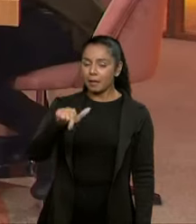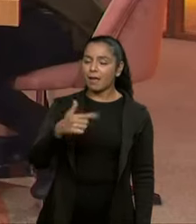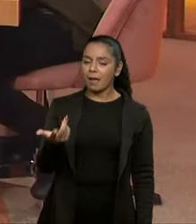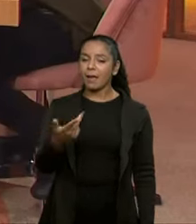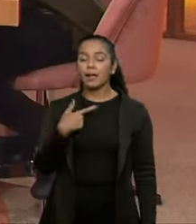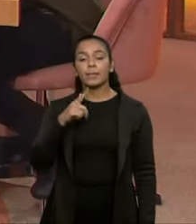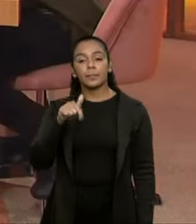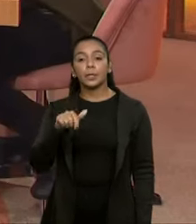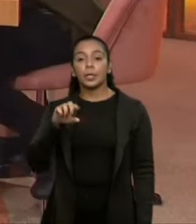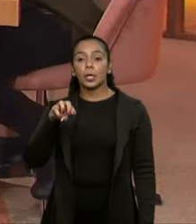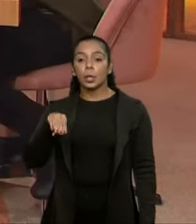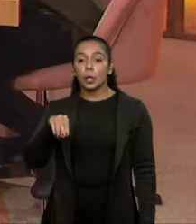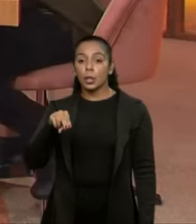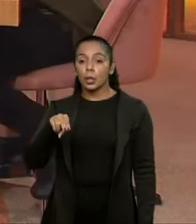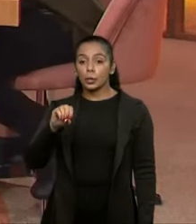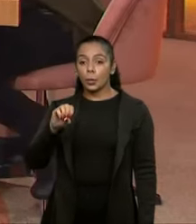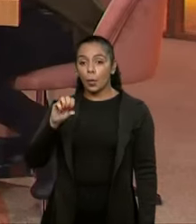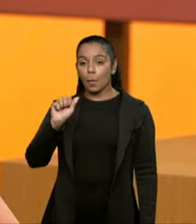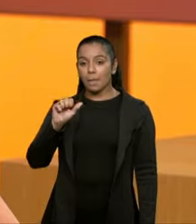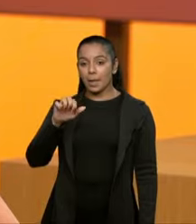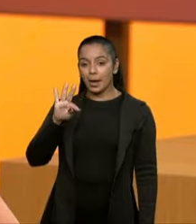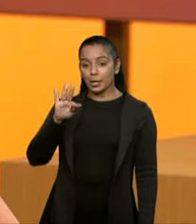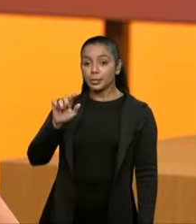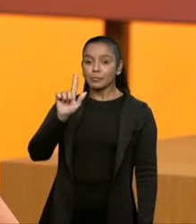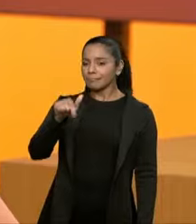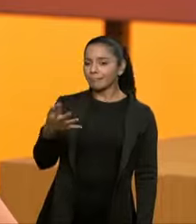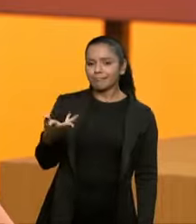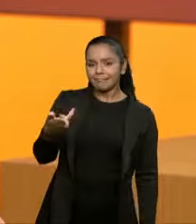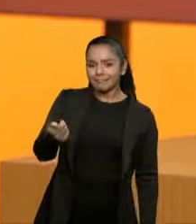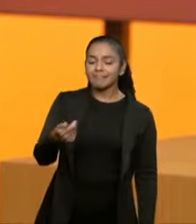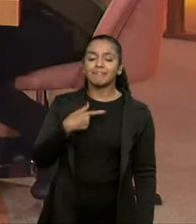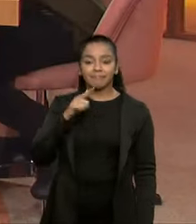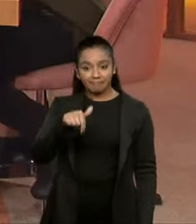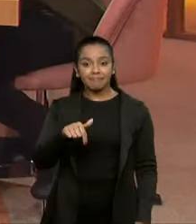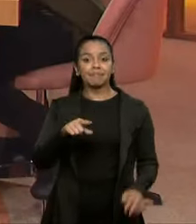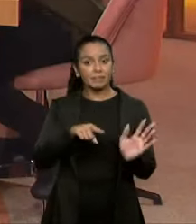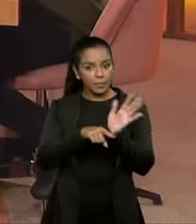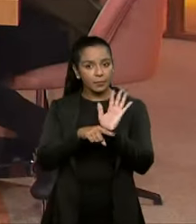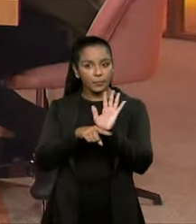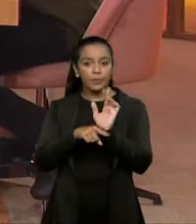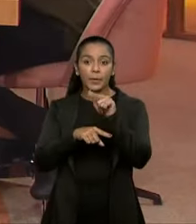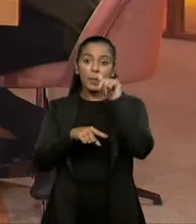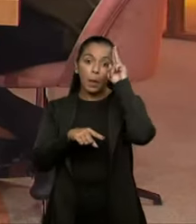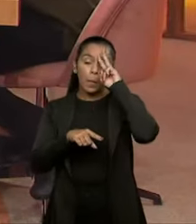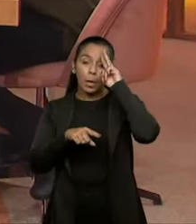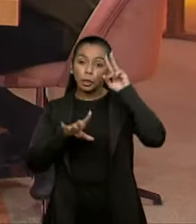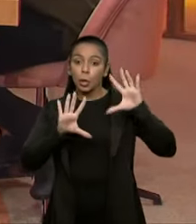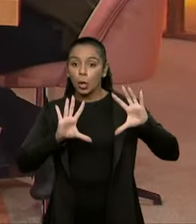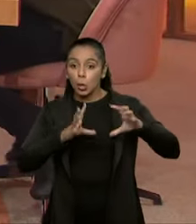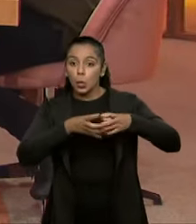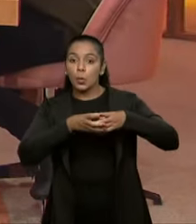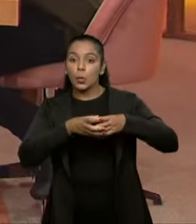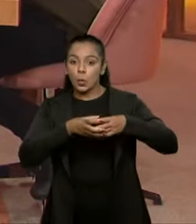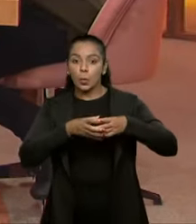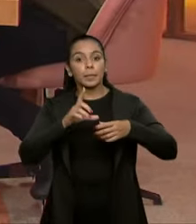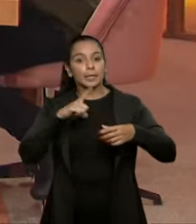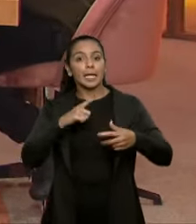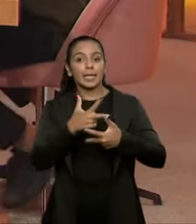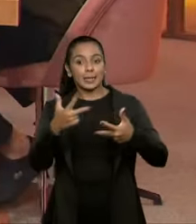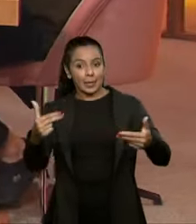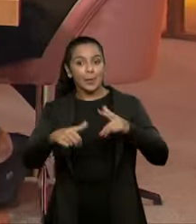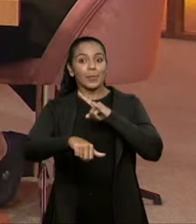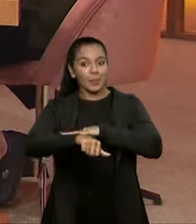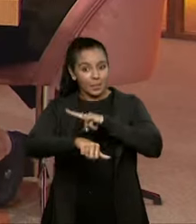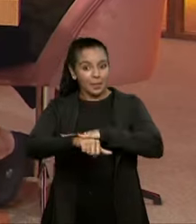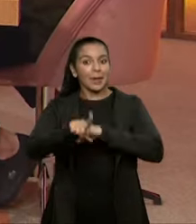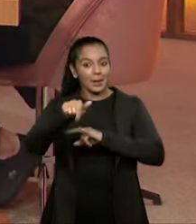Nômade. O Nômade, exatamente. É genial, exatamente, Hugo. Esse filme é dessa história que tem uma galera. E tem a coisa do banheiro, que é muito importante no filme